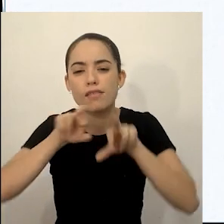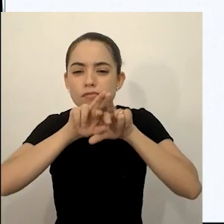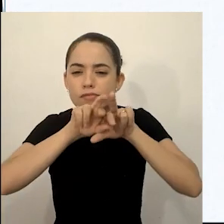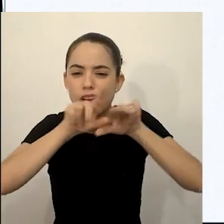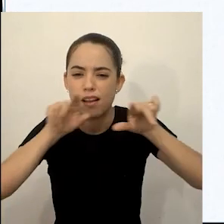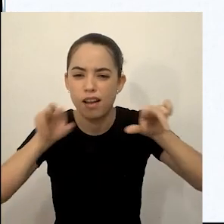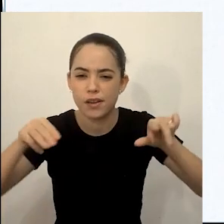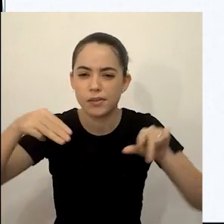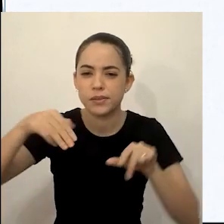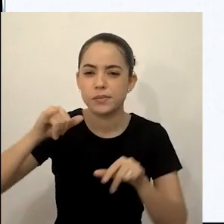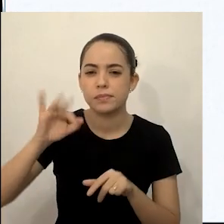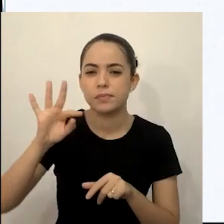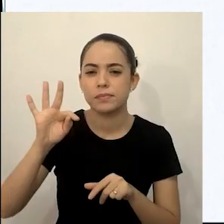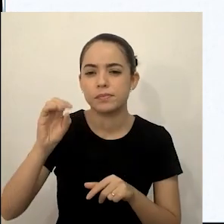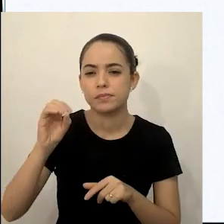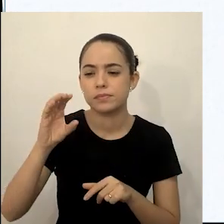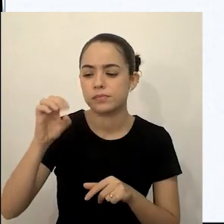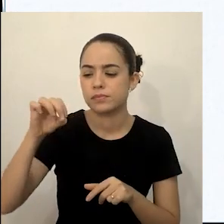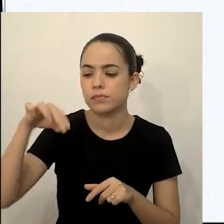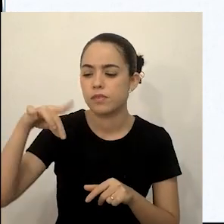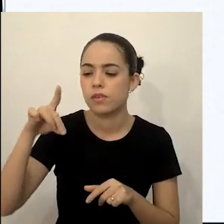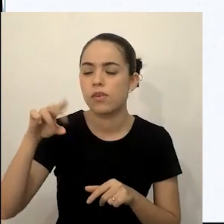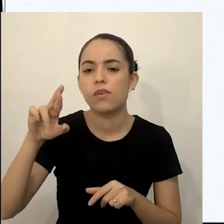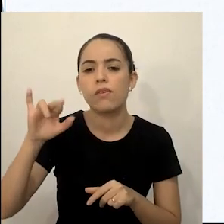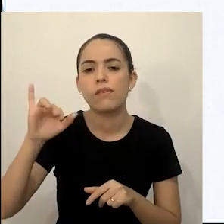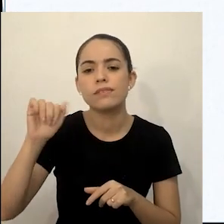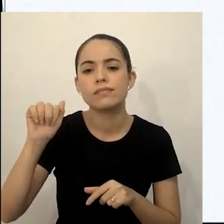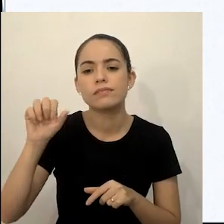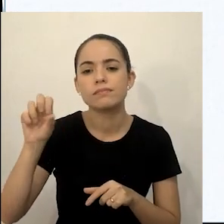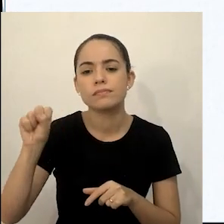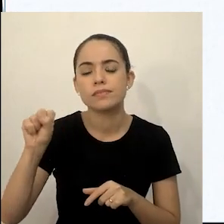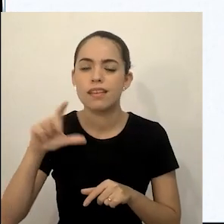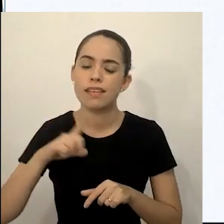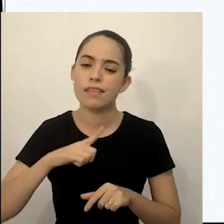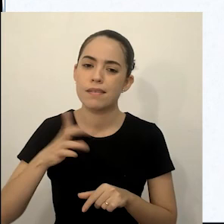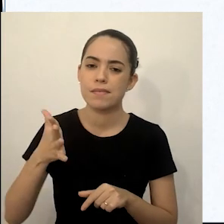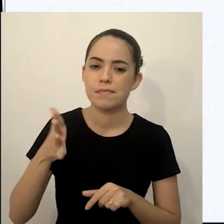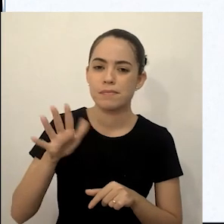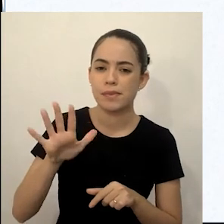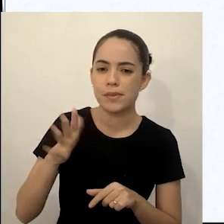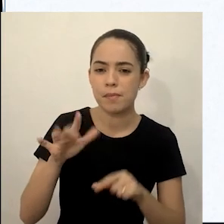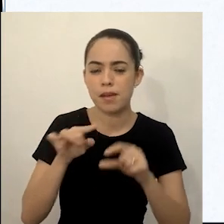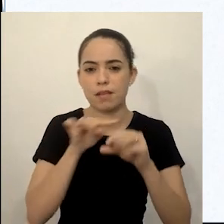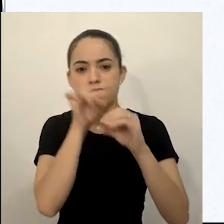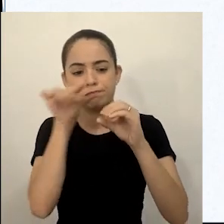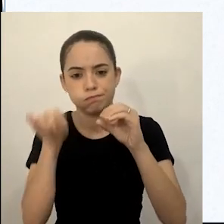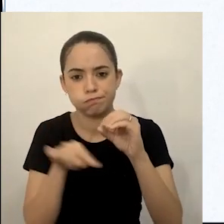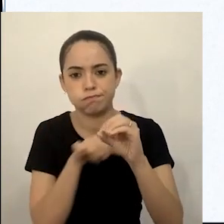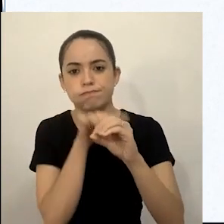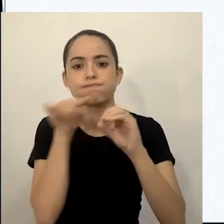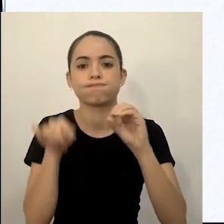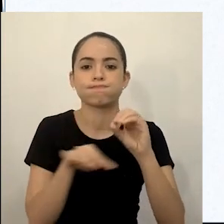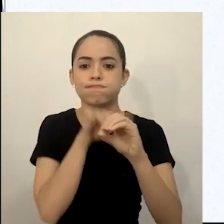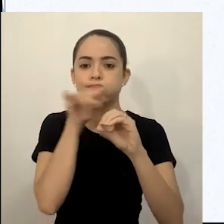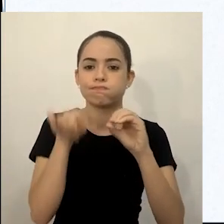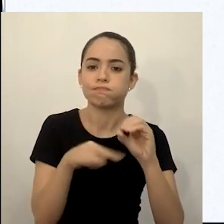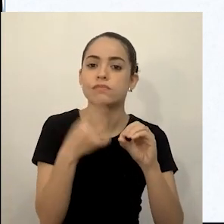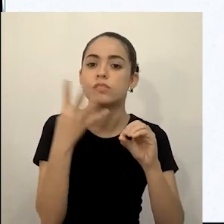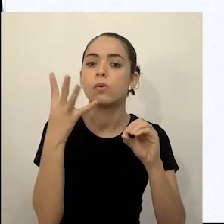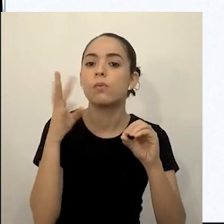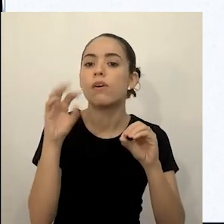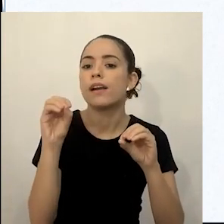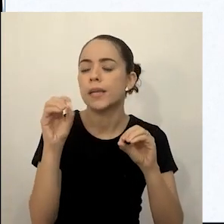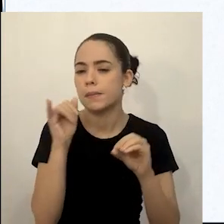uma hélice de mitocôndrias de cerca de aproximadamente 40